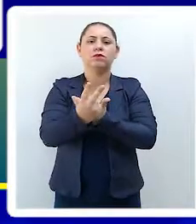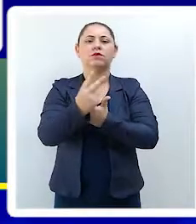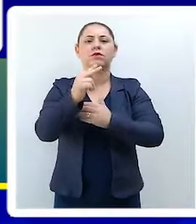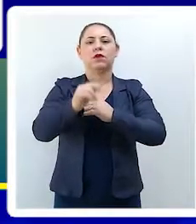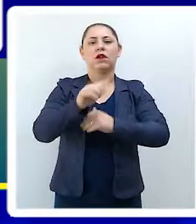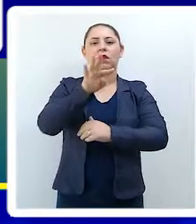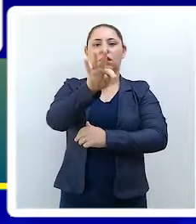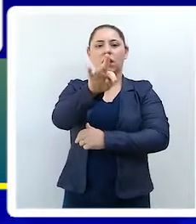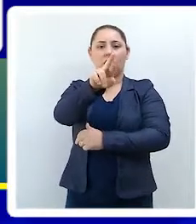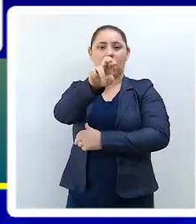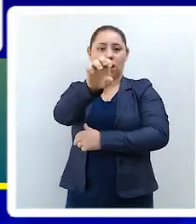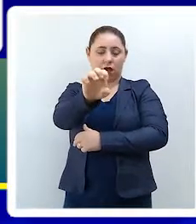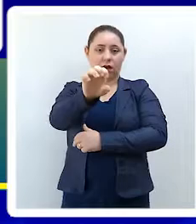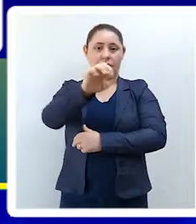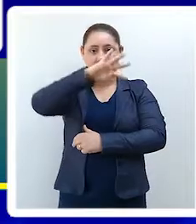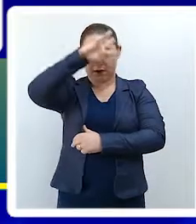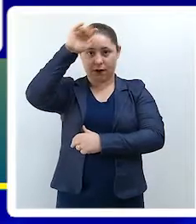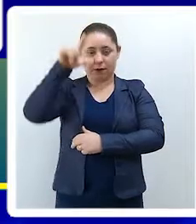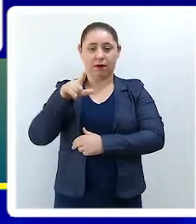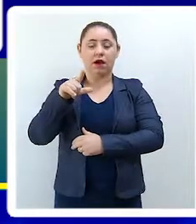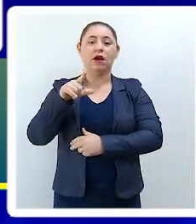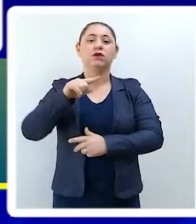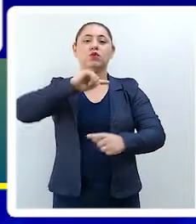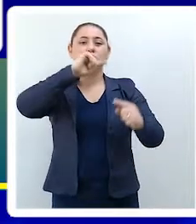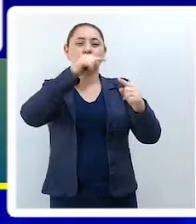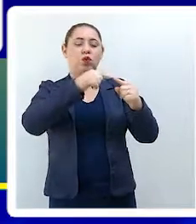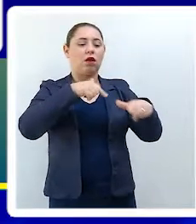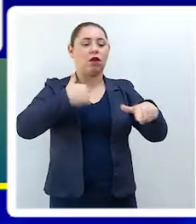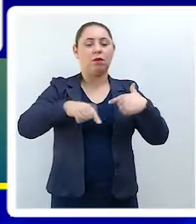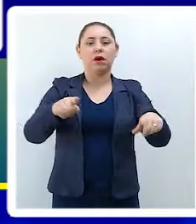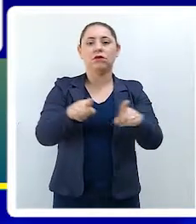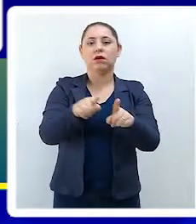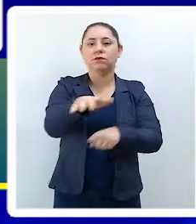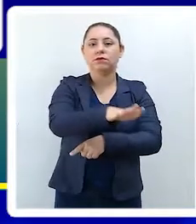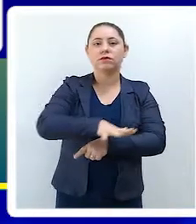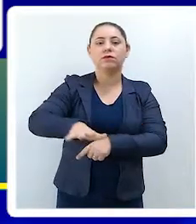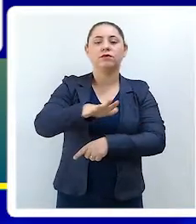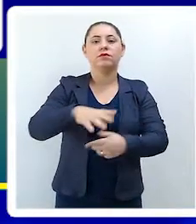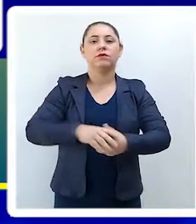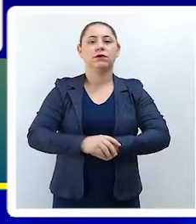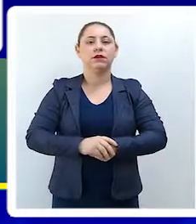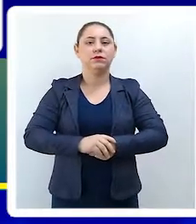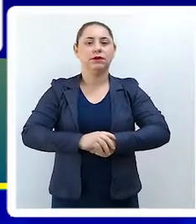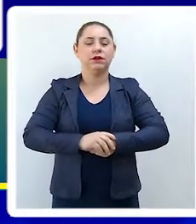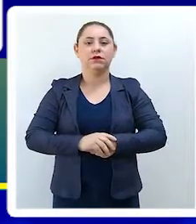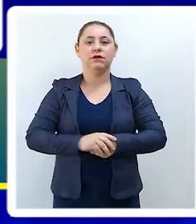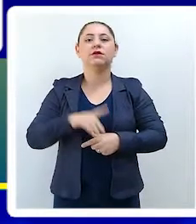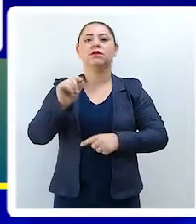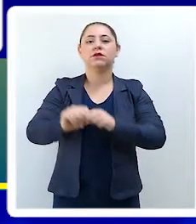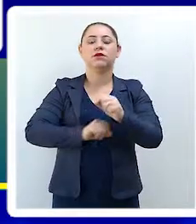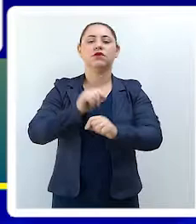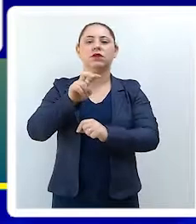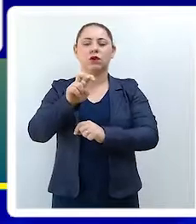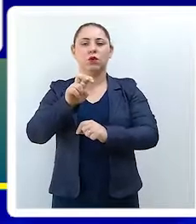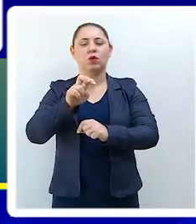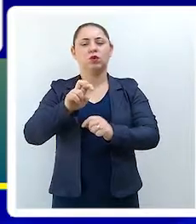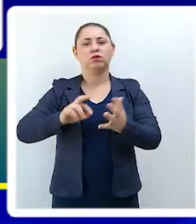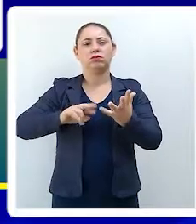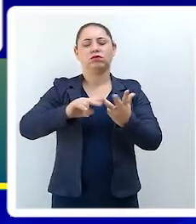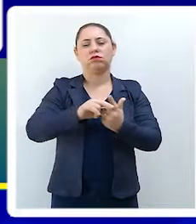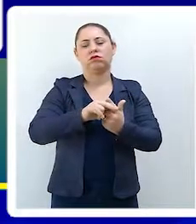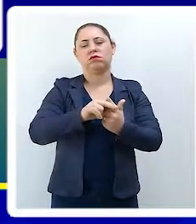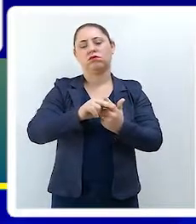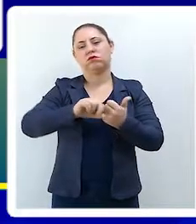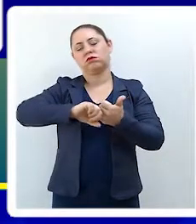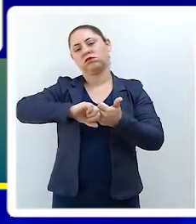Sustentável, o TRAMS, no seu respectivo âmbito de atuação, elegeu a ODS número 5, que trata da igualdade de gênero.